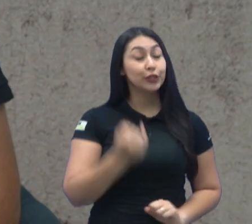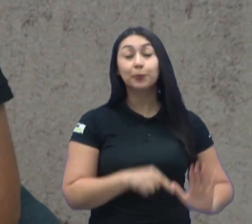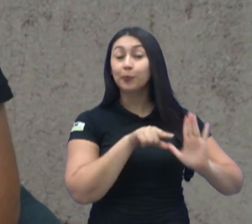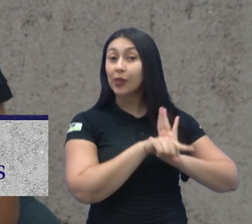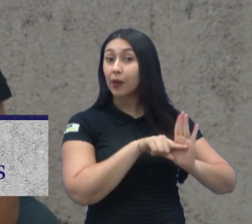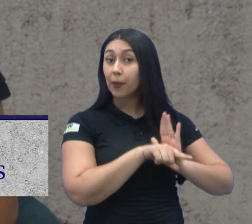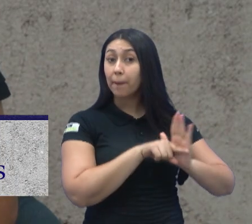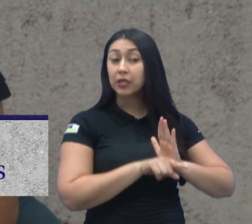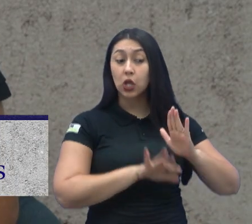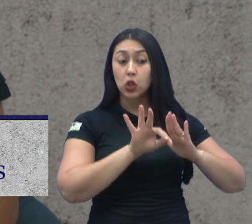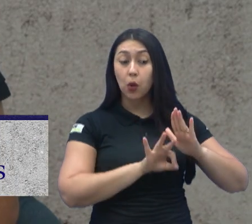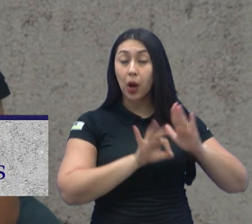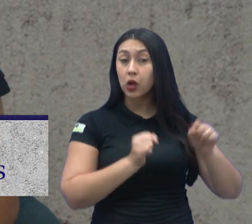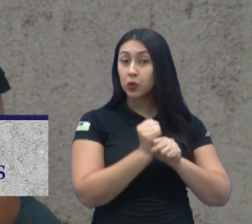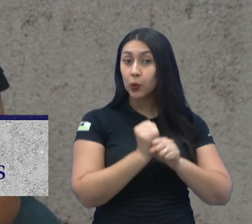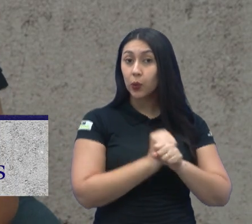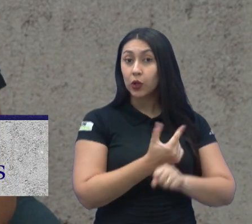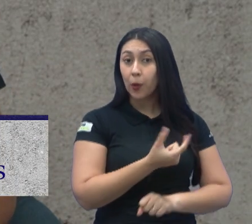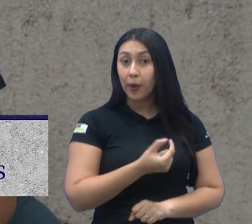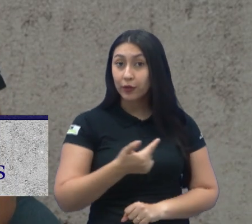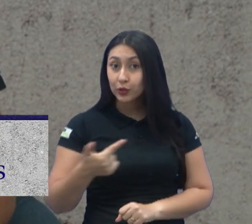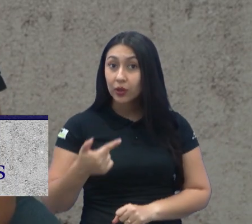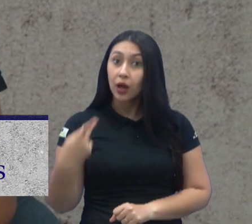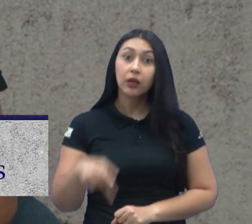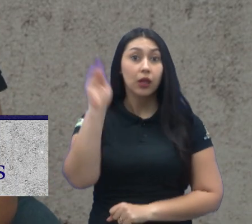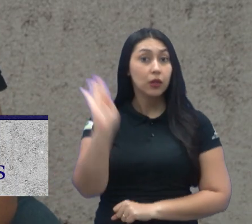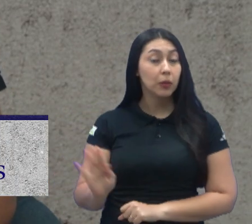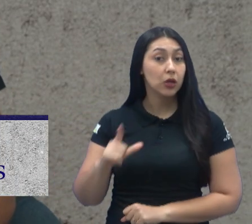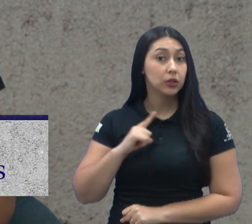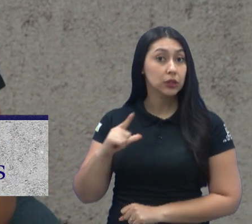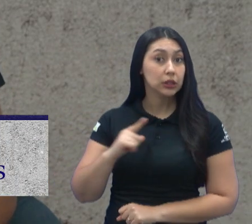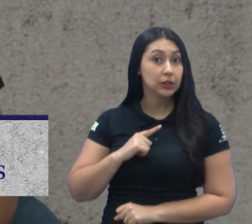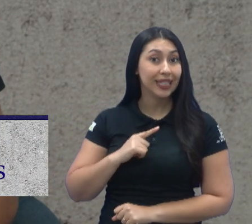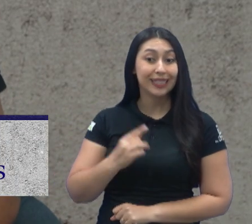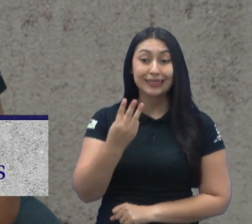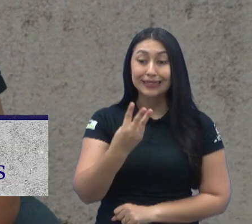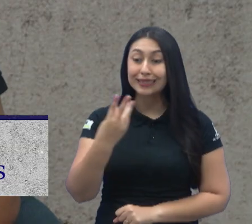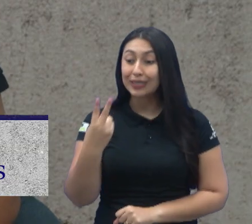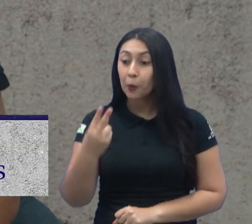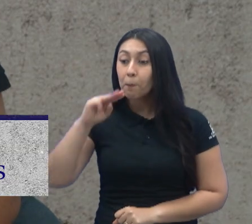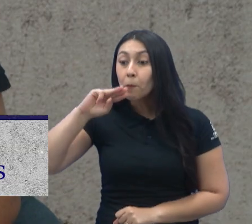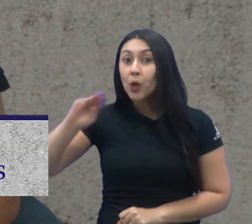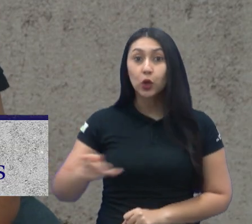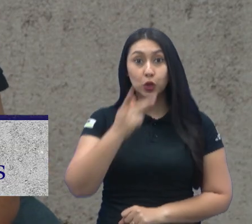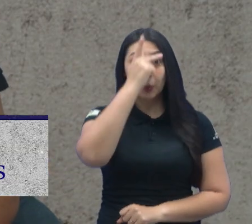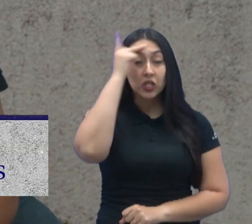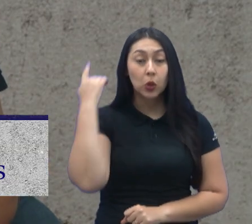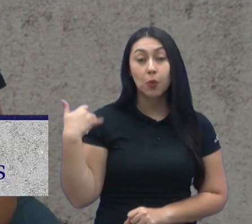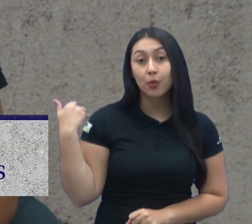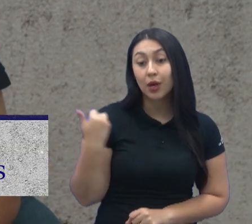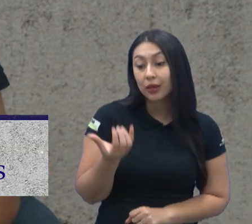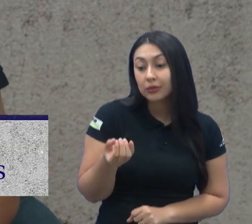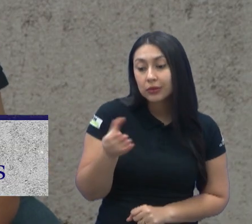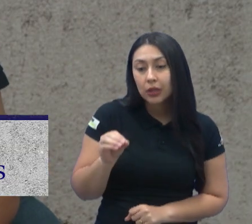de 2022 do IBGE, o Brasil já tem mais de 32 milhões de pessoas com 60 anos